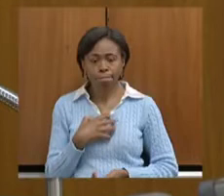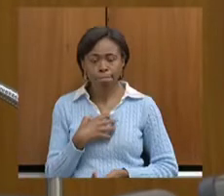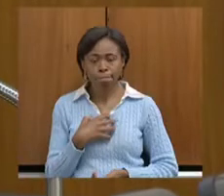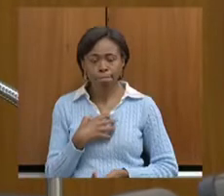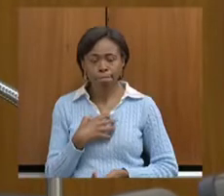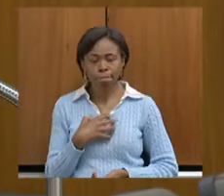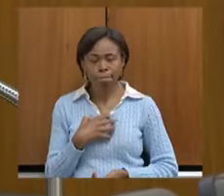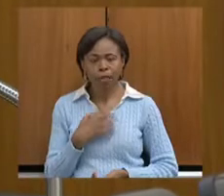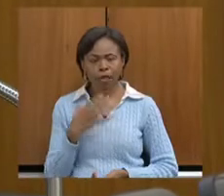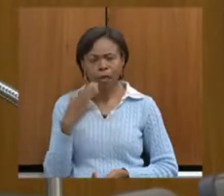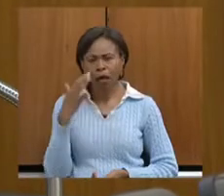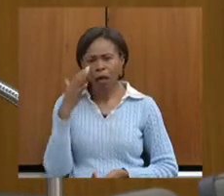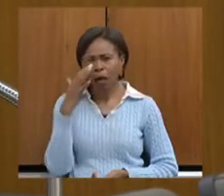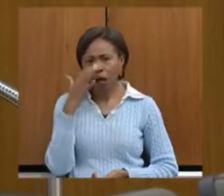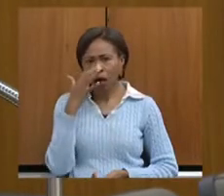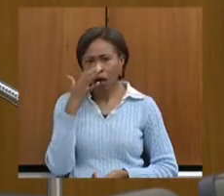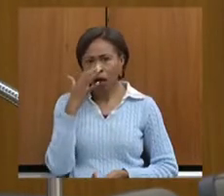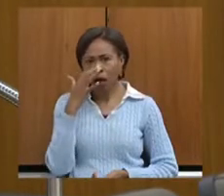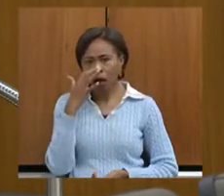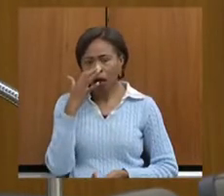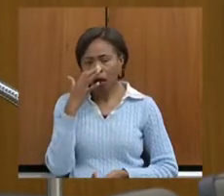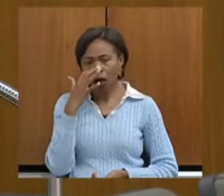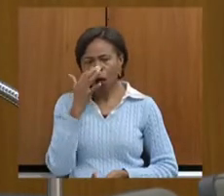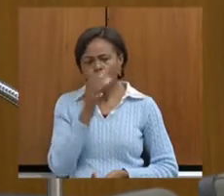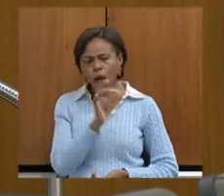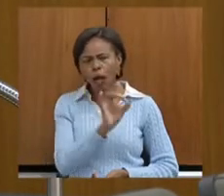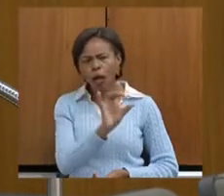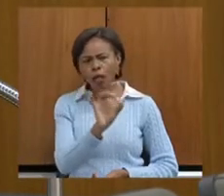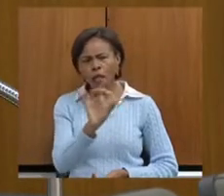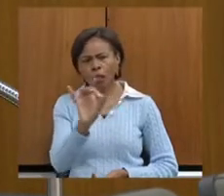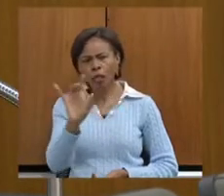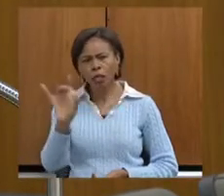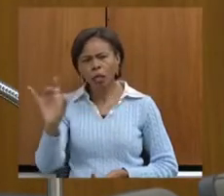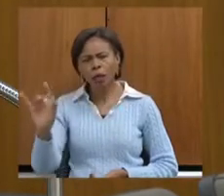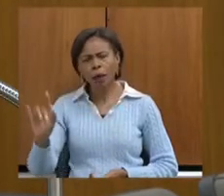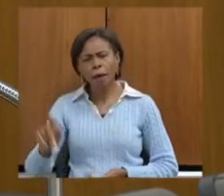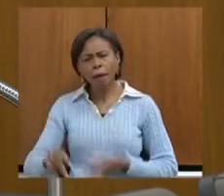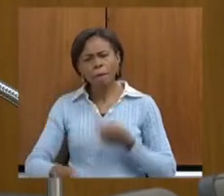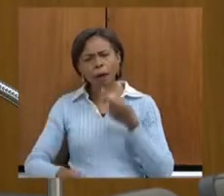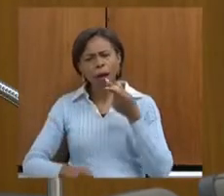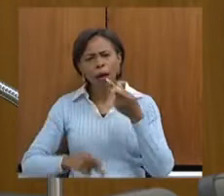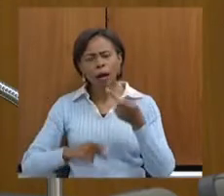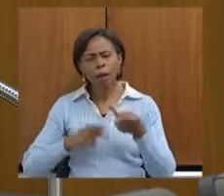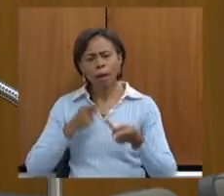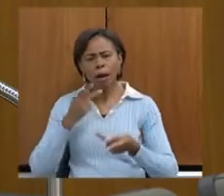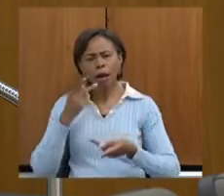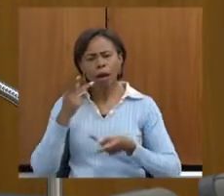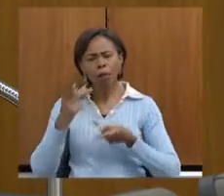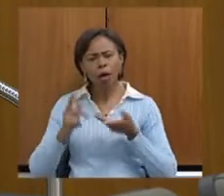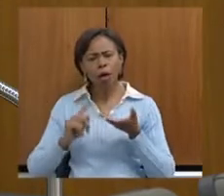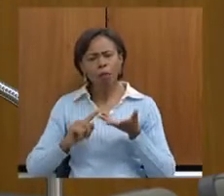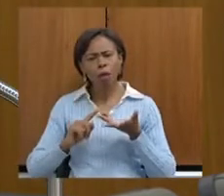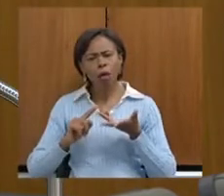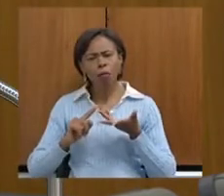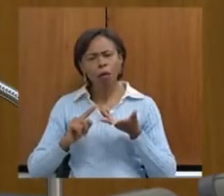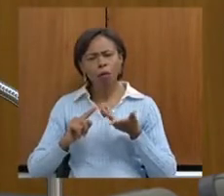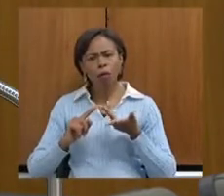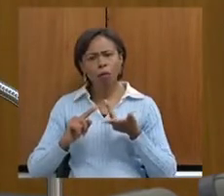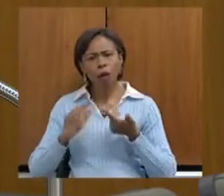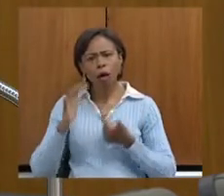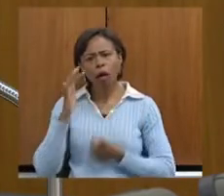impressionado com Os relatos dados e gostaria